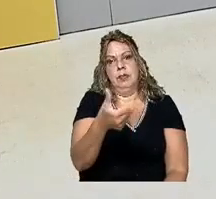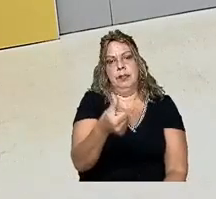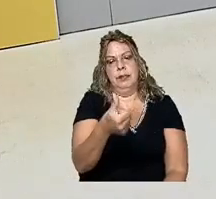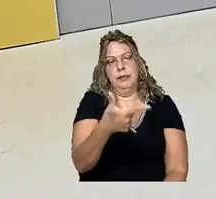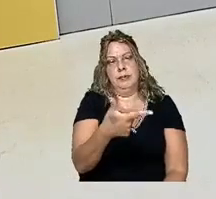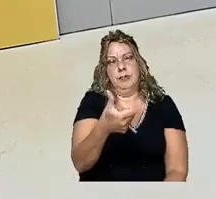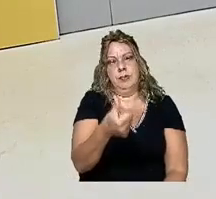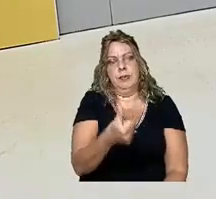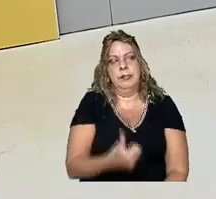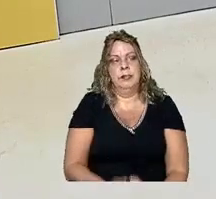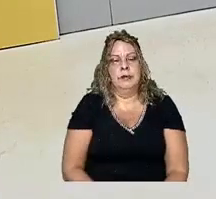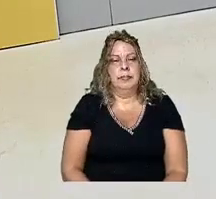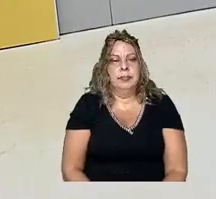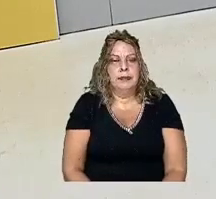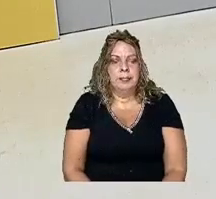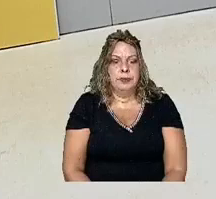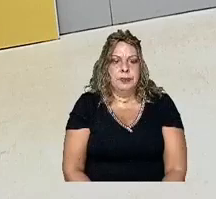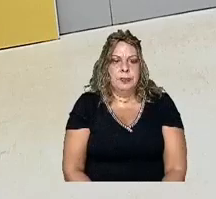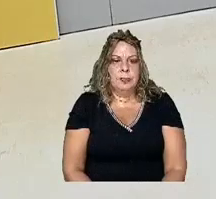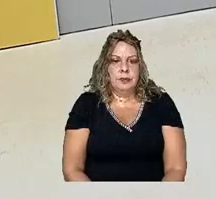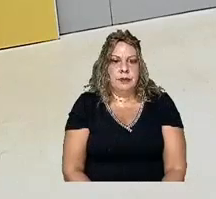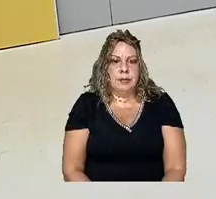26, 26.